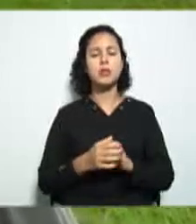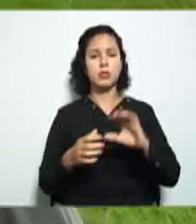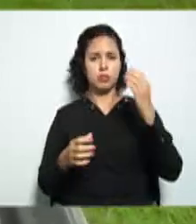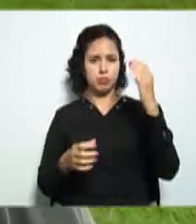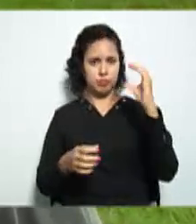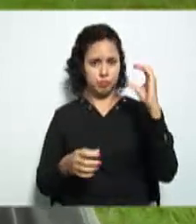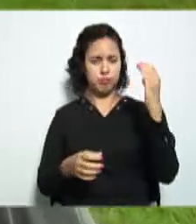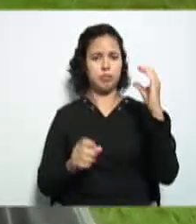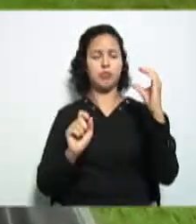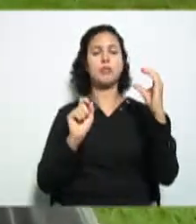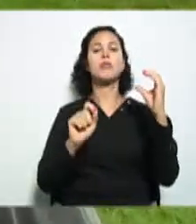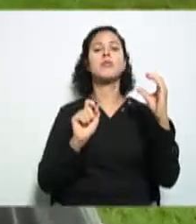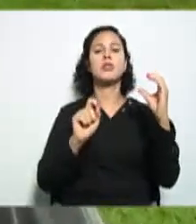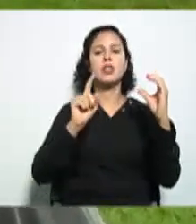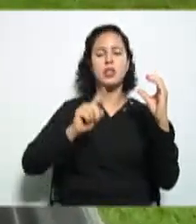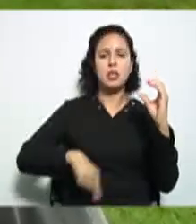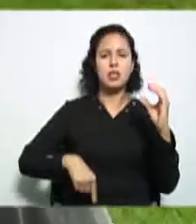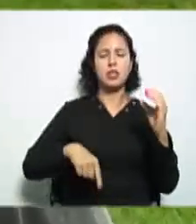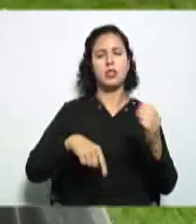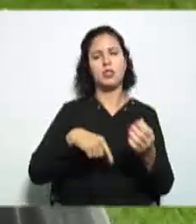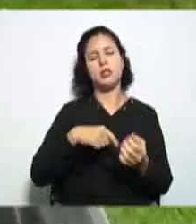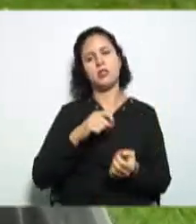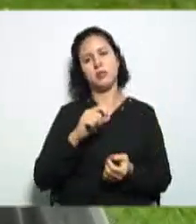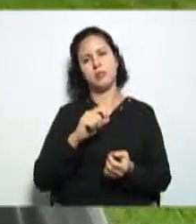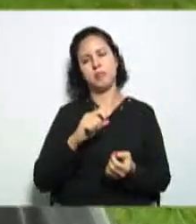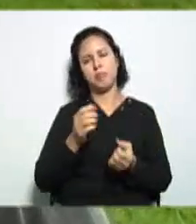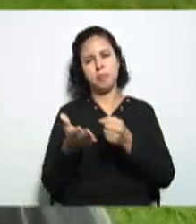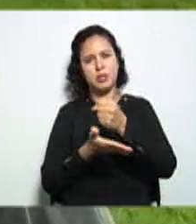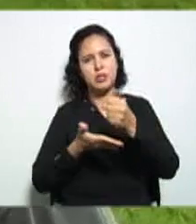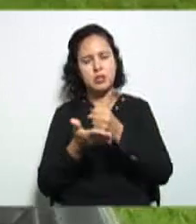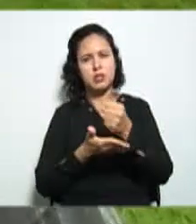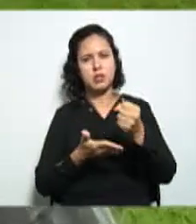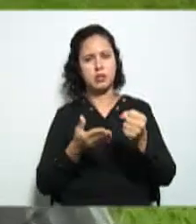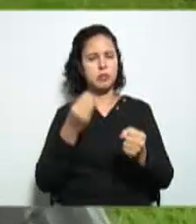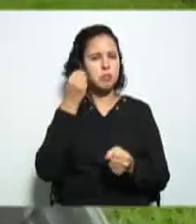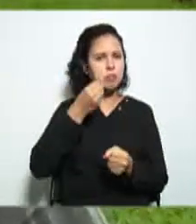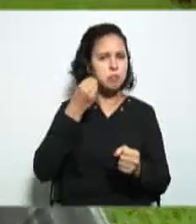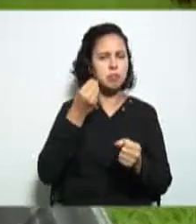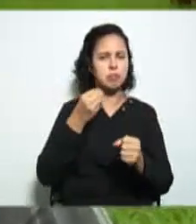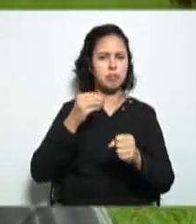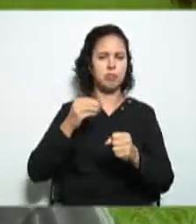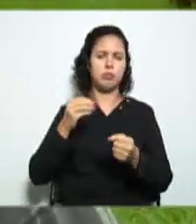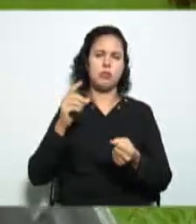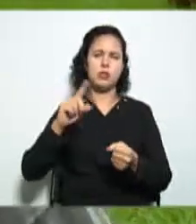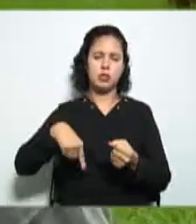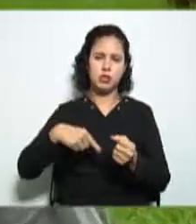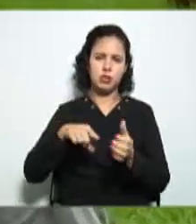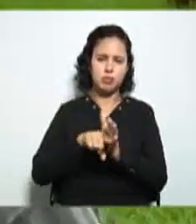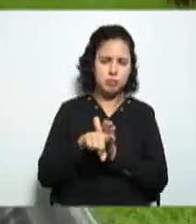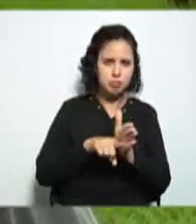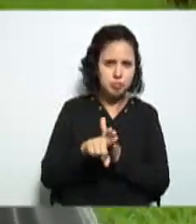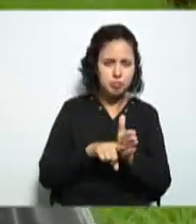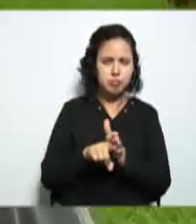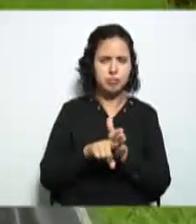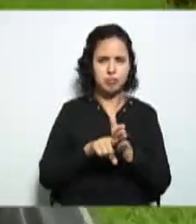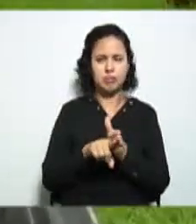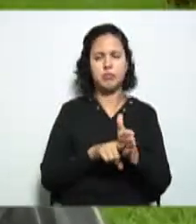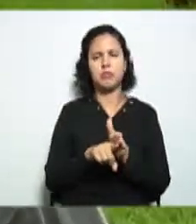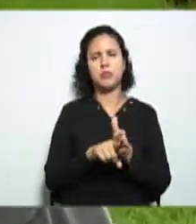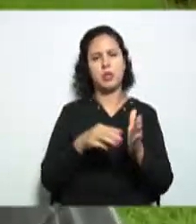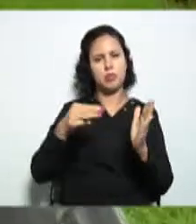científico, né, ele, como o próprio nome diz, ele é baseado em experiências e técnicas de pesquisas elaboradas